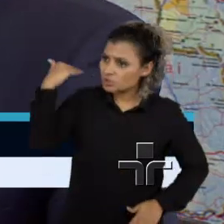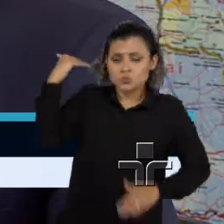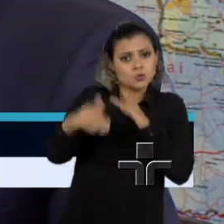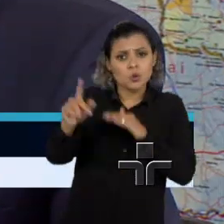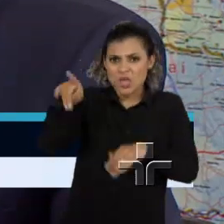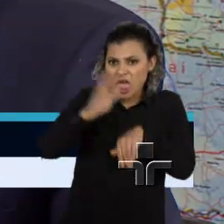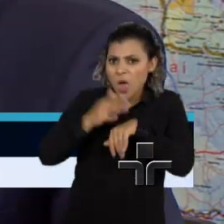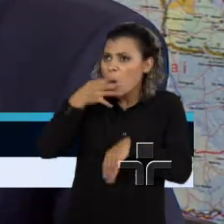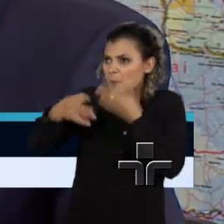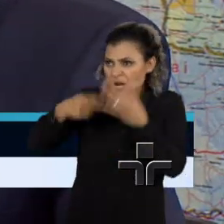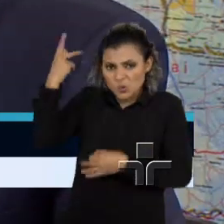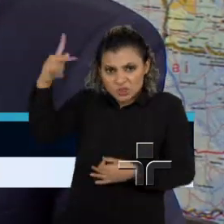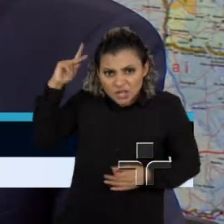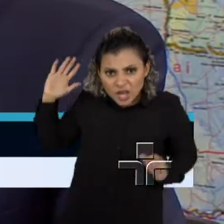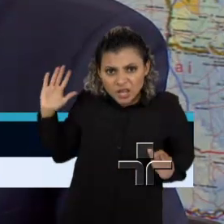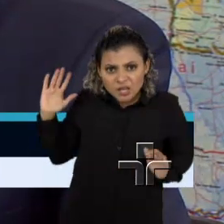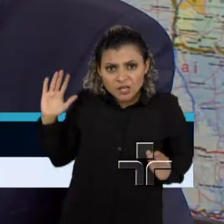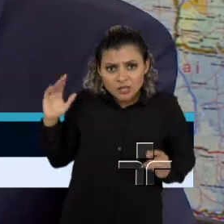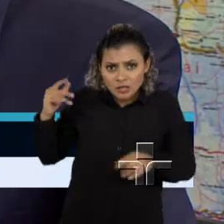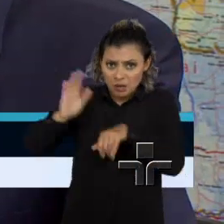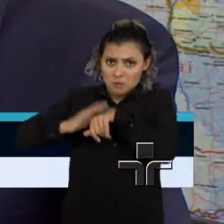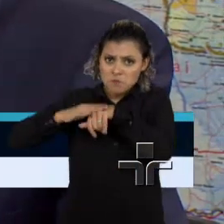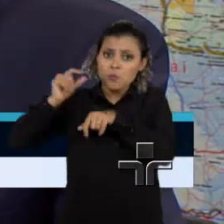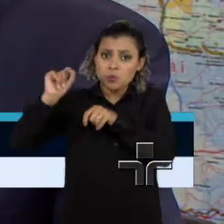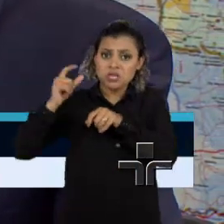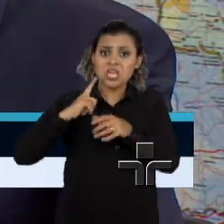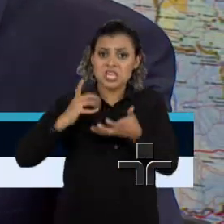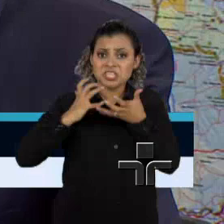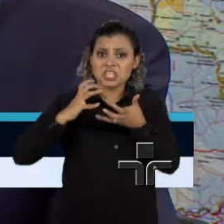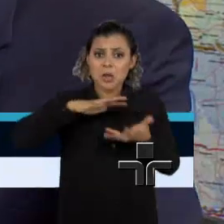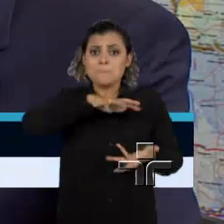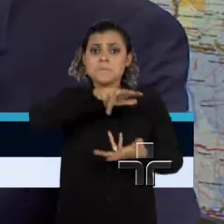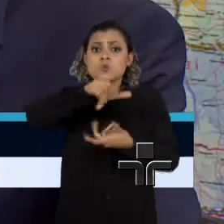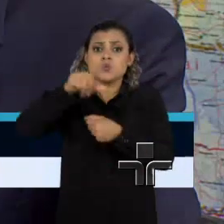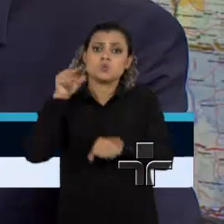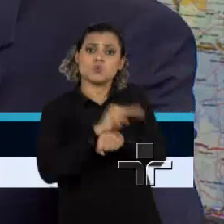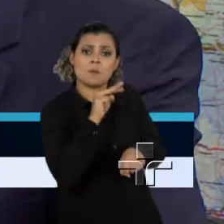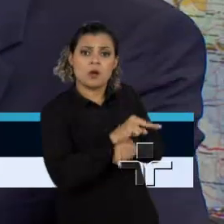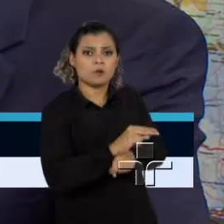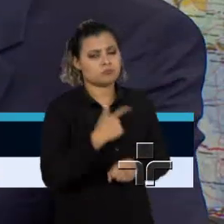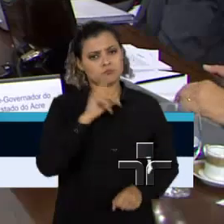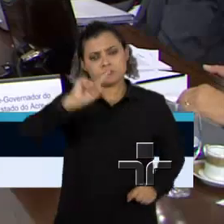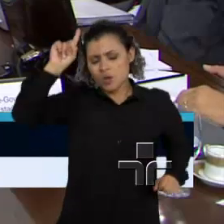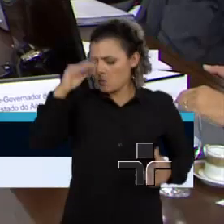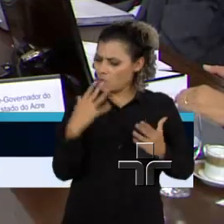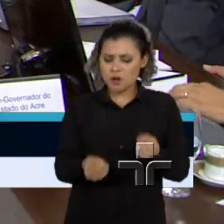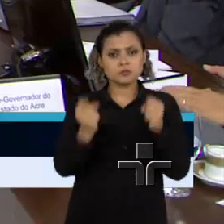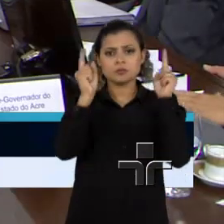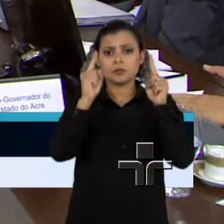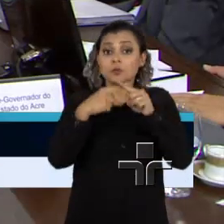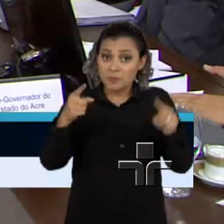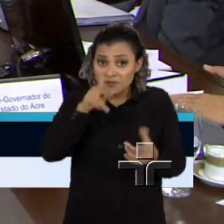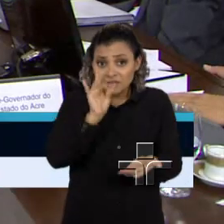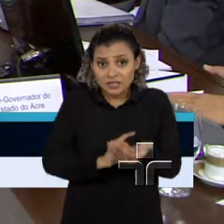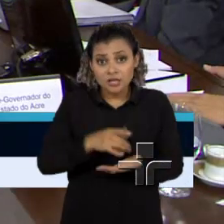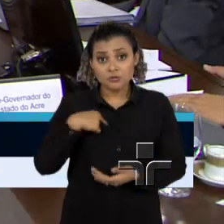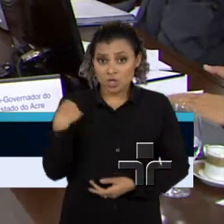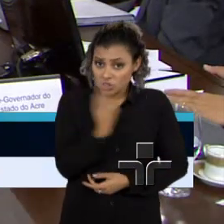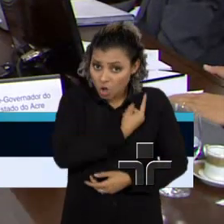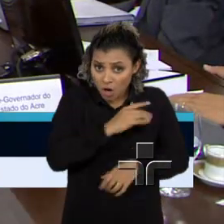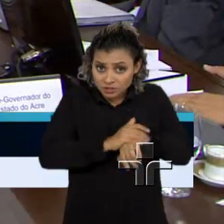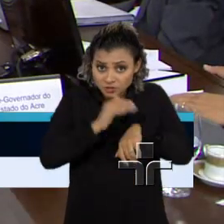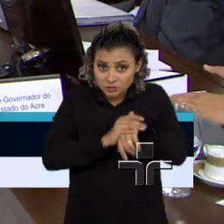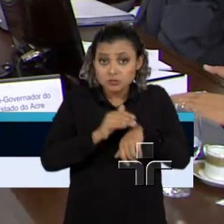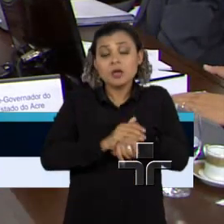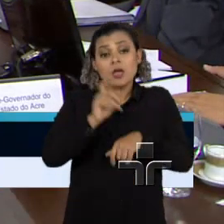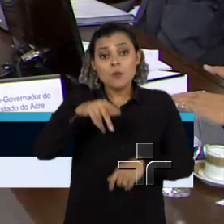sugerir um processo de internacionalização, mas acho, presidente, que não é correto da nossa parte, falo pelo